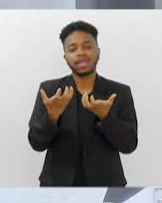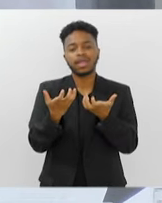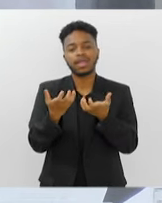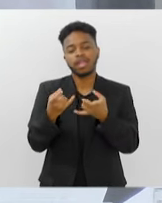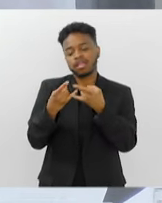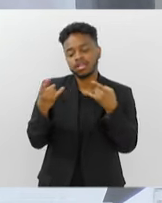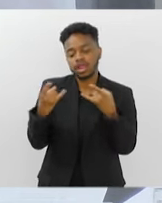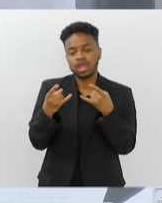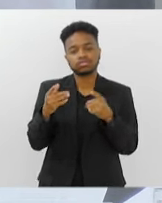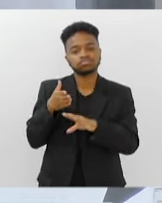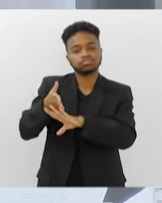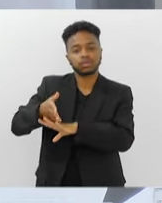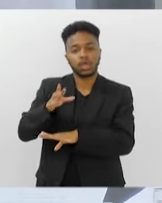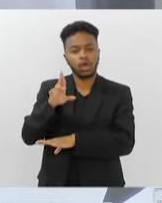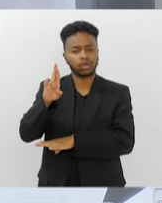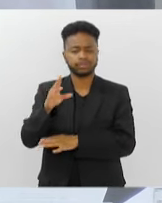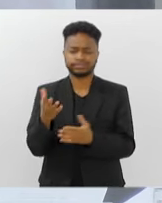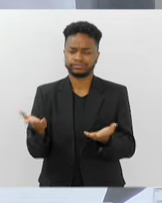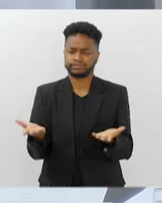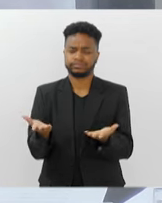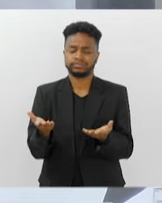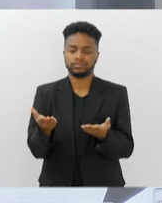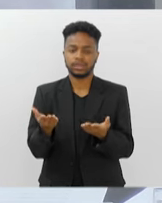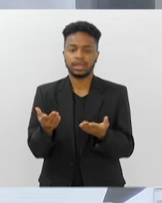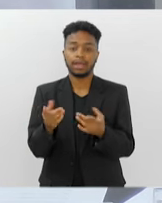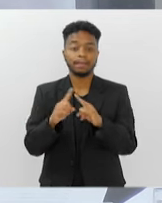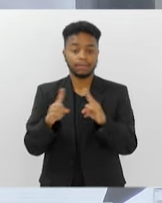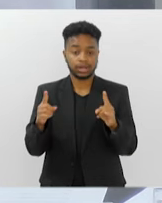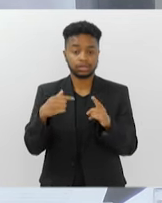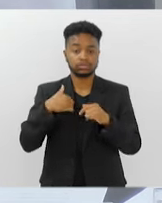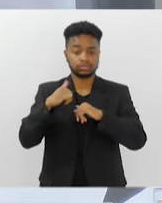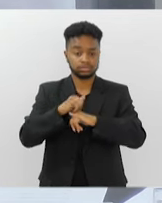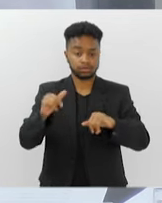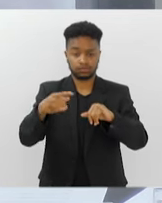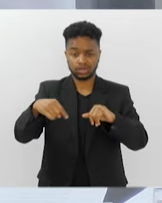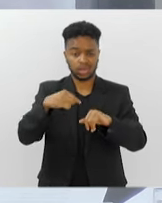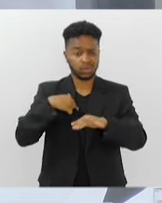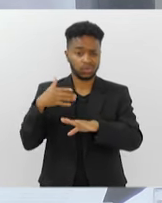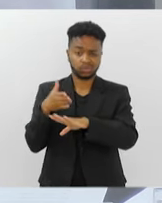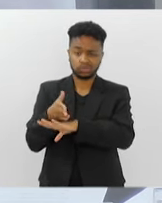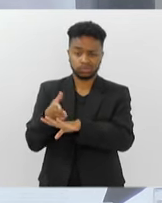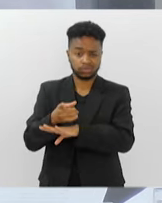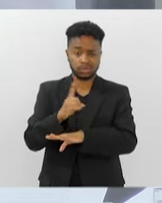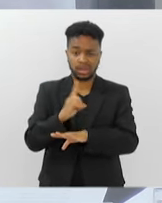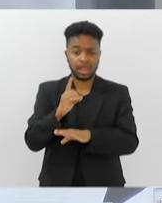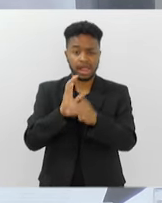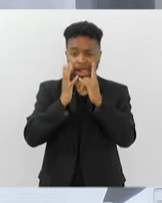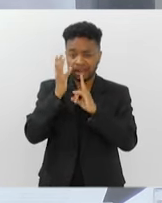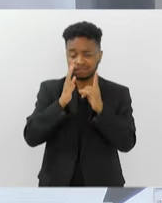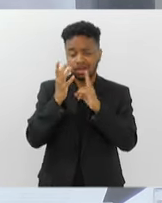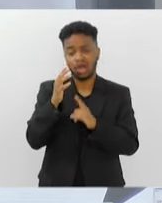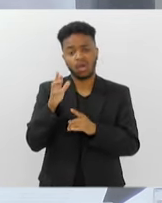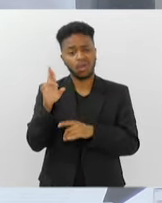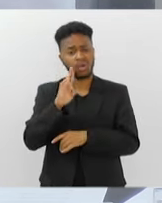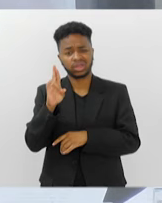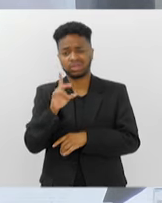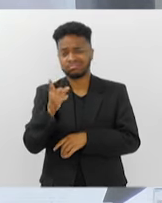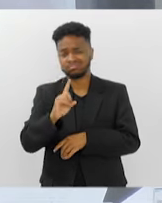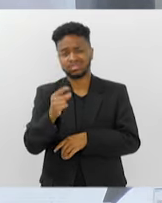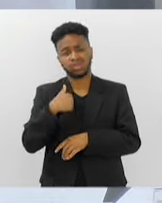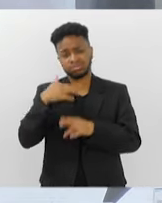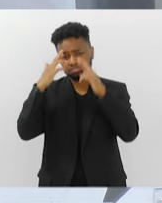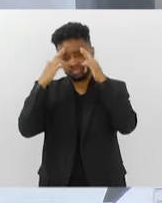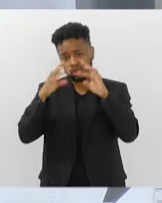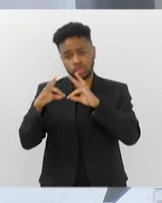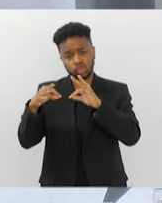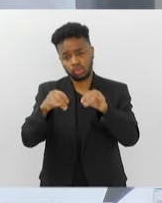do rocken rio bom para que fique sabido Eu particularmente Não frequento carnaval Não frequento rocking Rio respeito a todos que